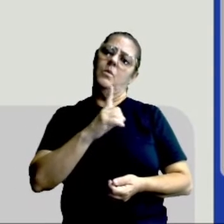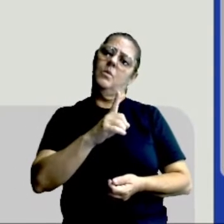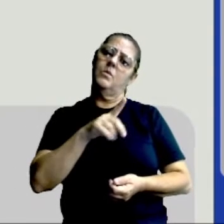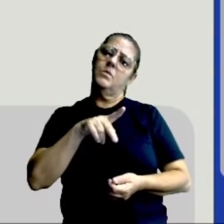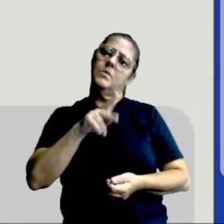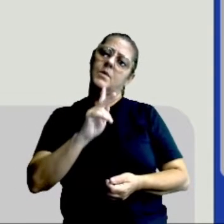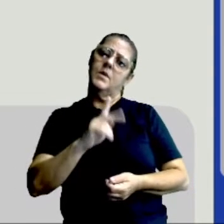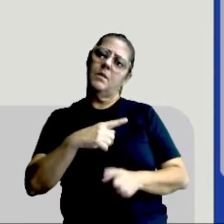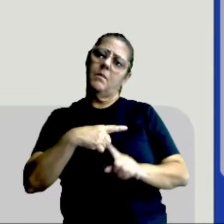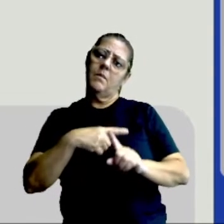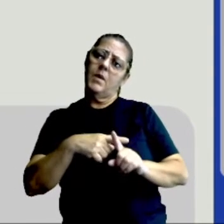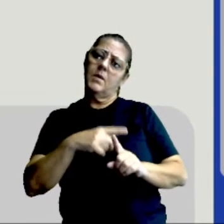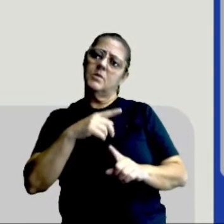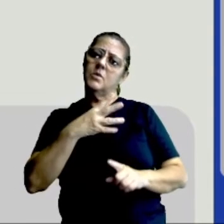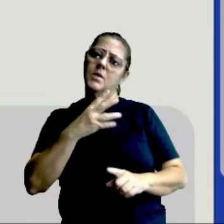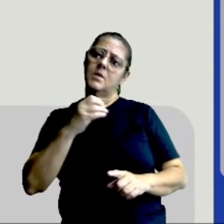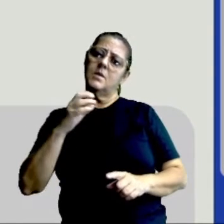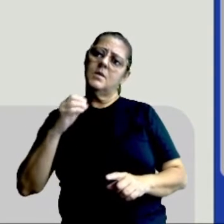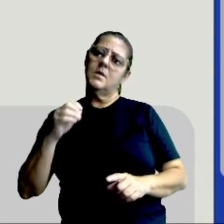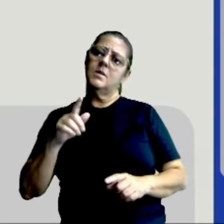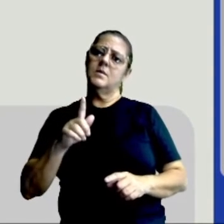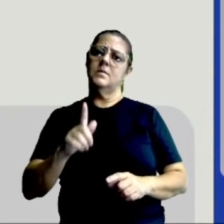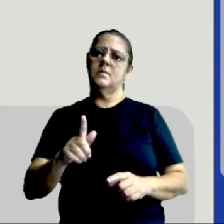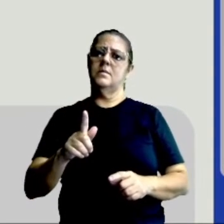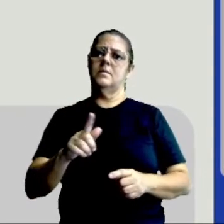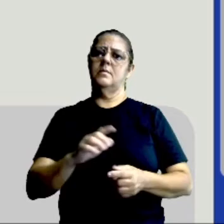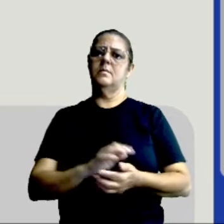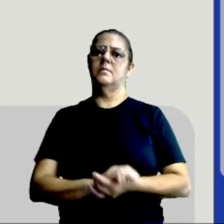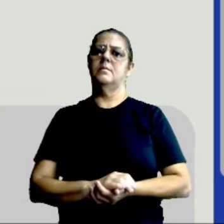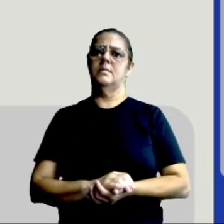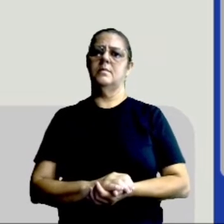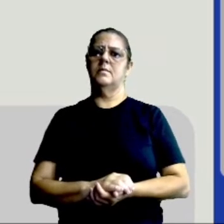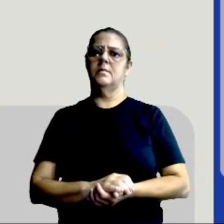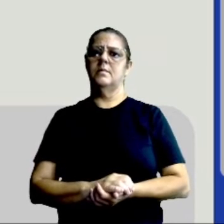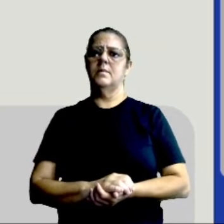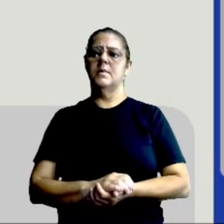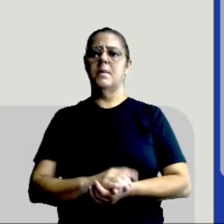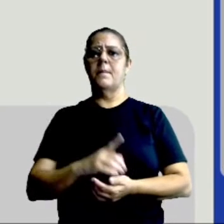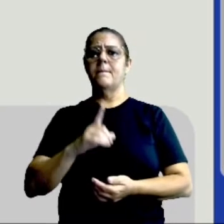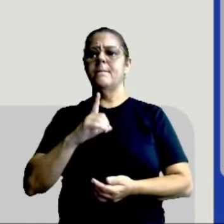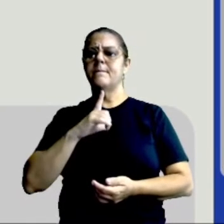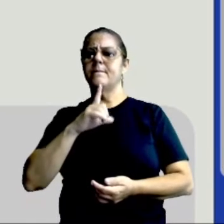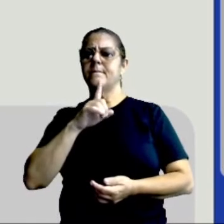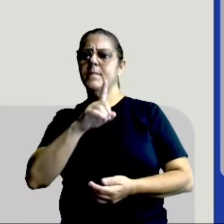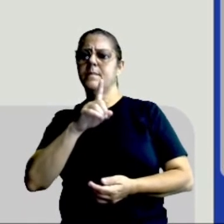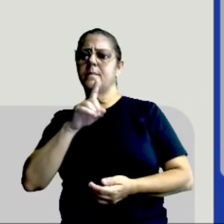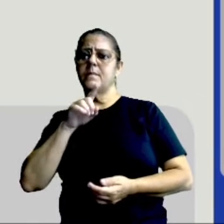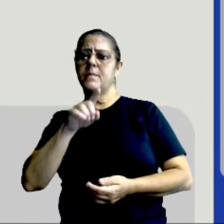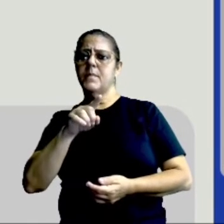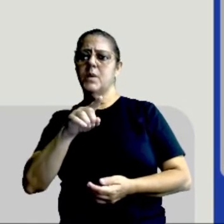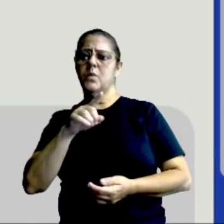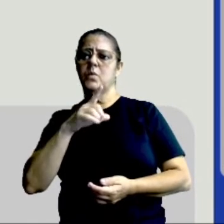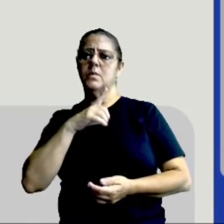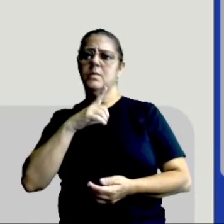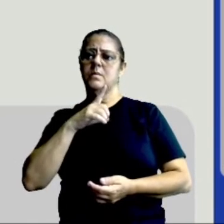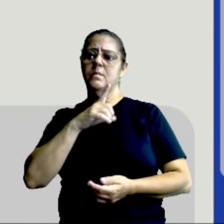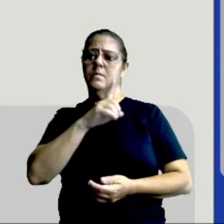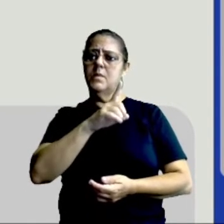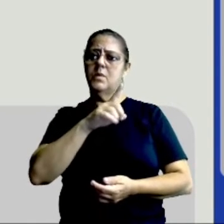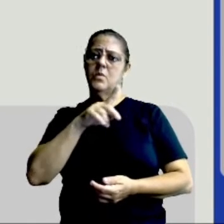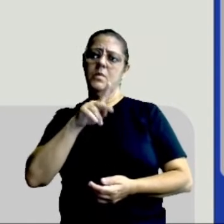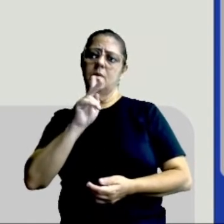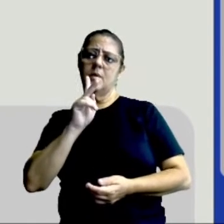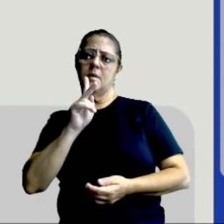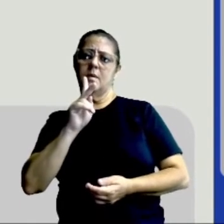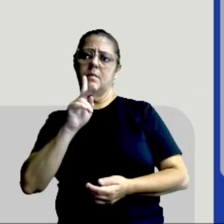quilo mais 400 gramas, tá? Se 1.000 quilos tem 1.000 gramas tem